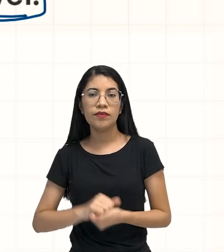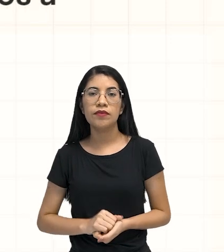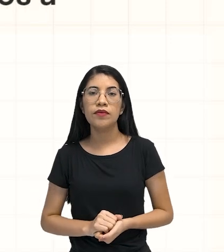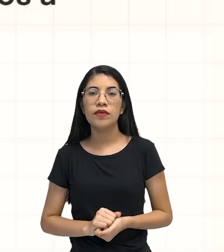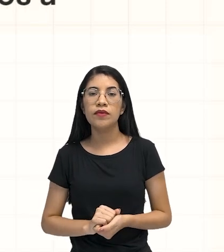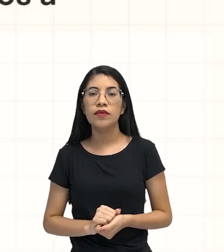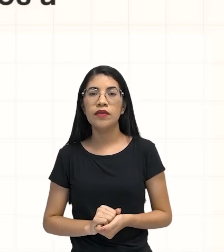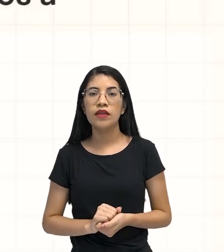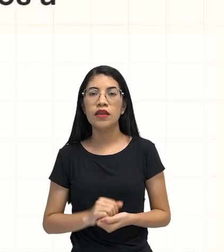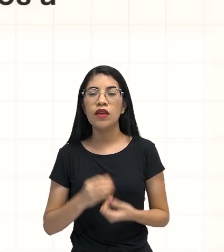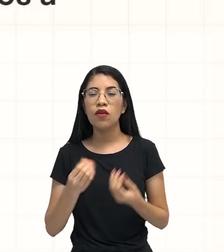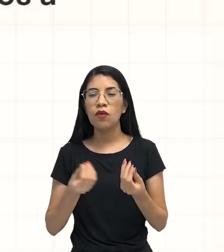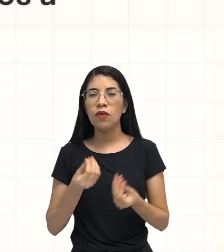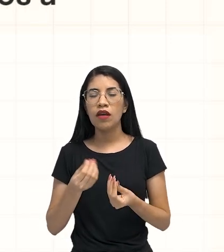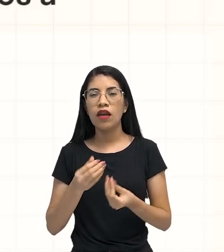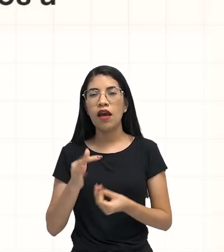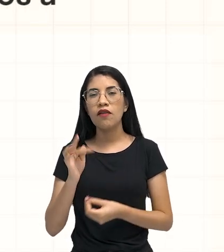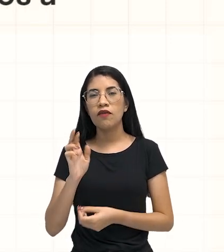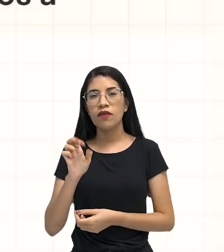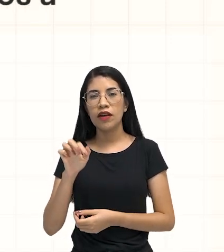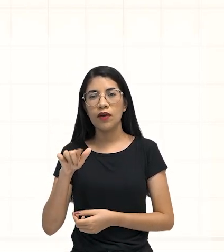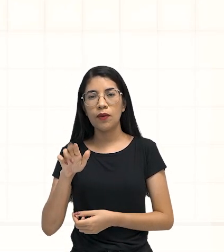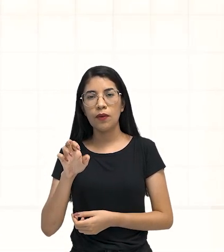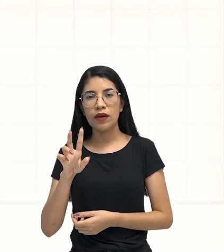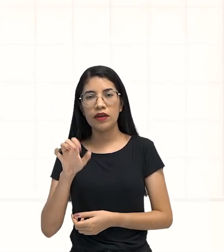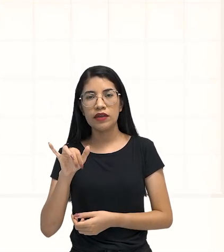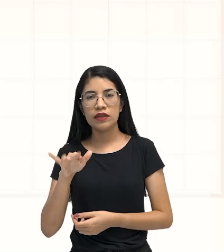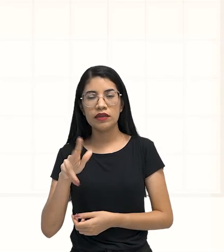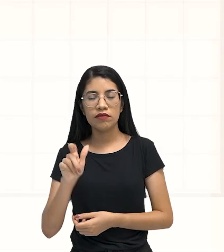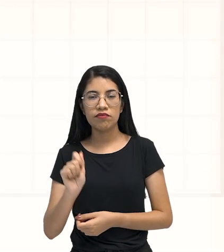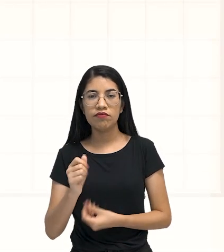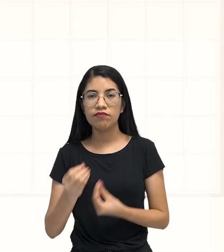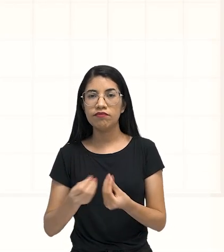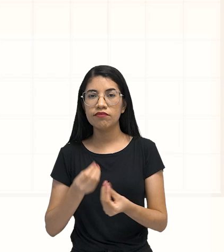frequência, né? O que vem ser a frequência?